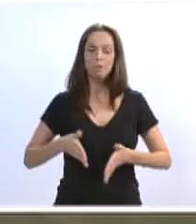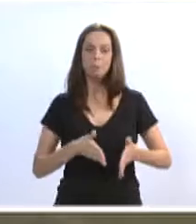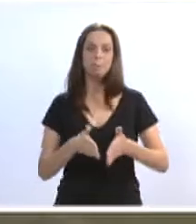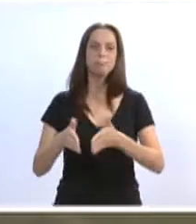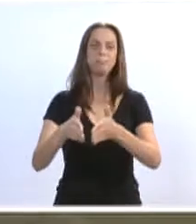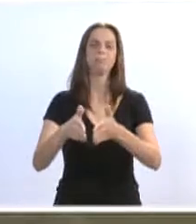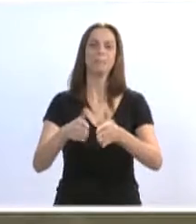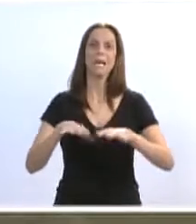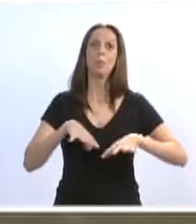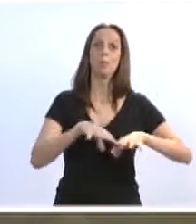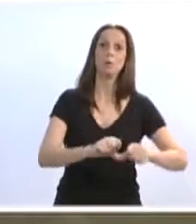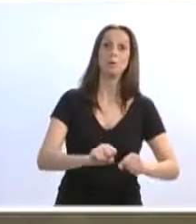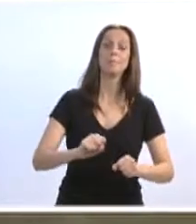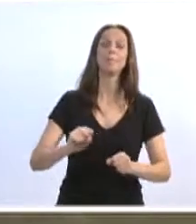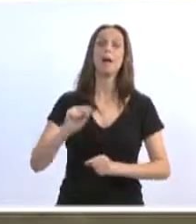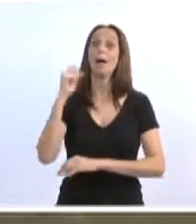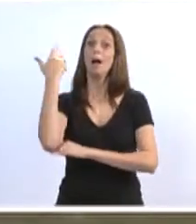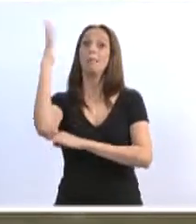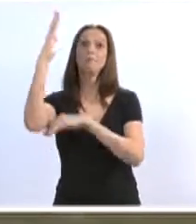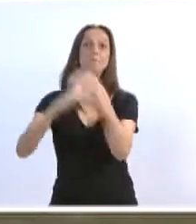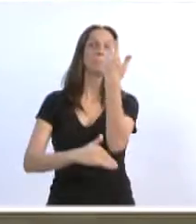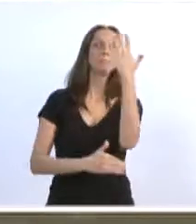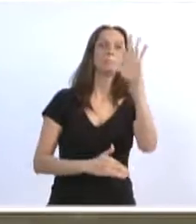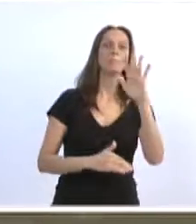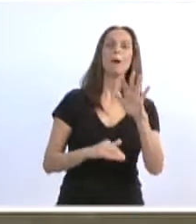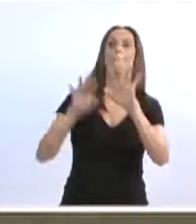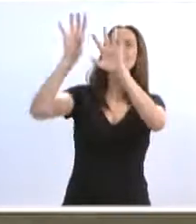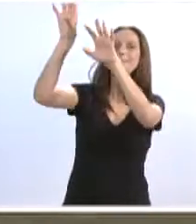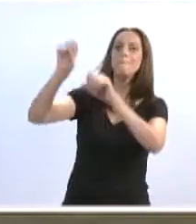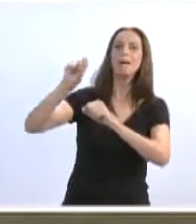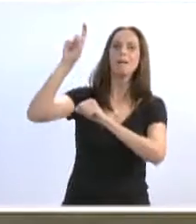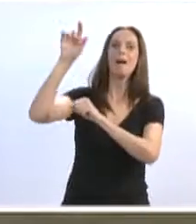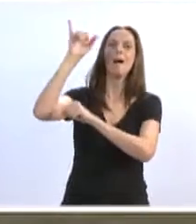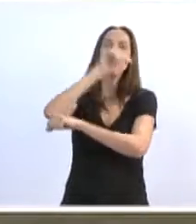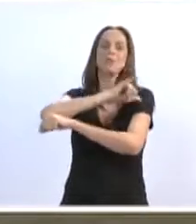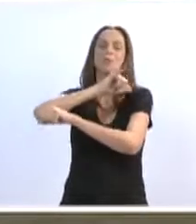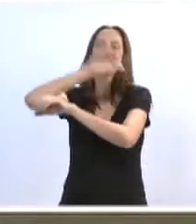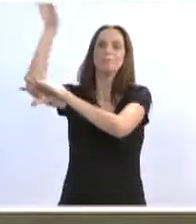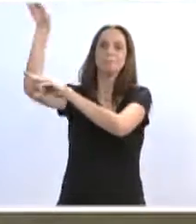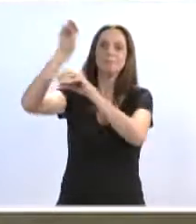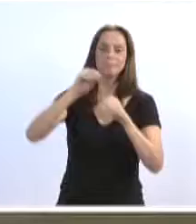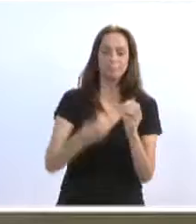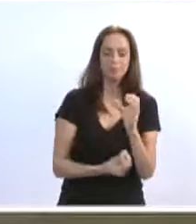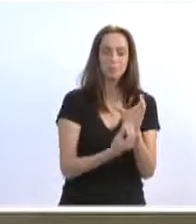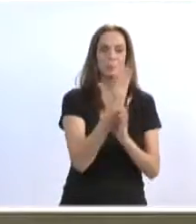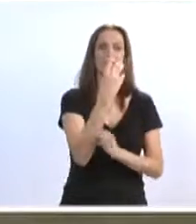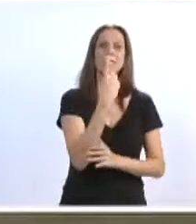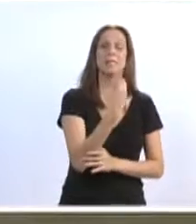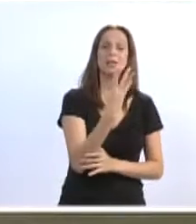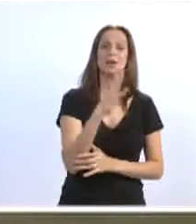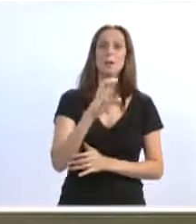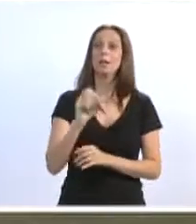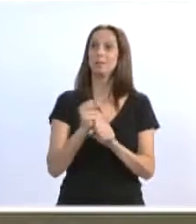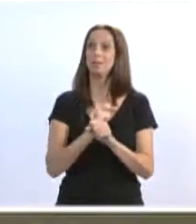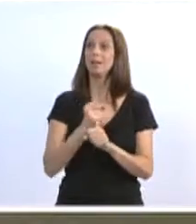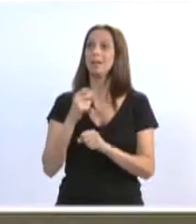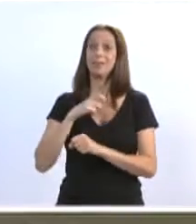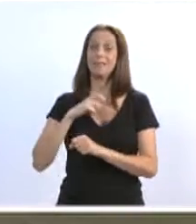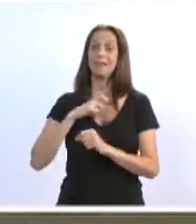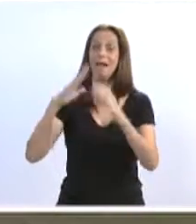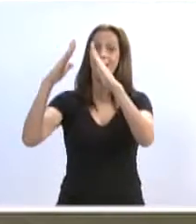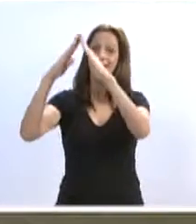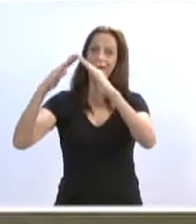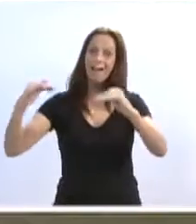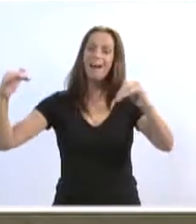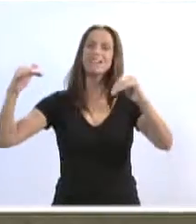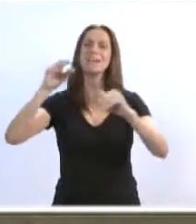primeiras palmeiras imperiais trazidas do Rio de Janeiro foram plantadas aqui há mais de 140 anos. Essa casa em Chaimel é a mais